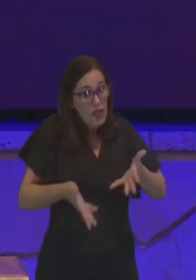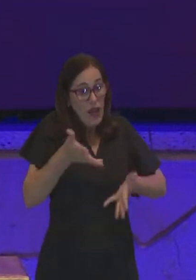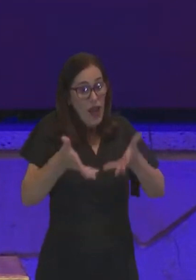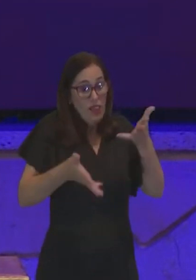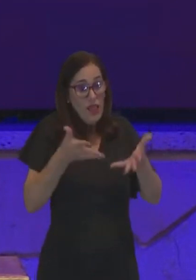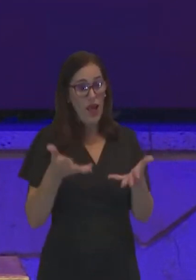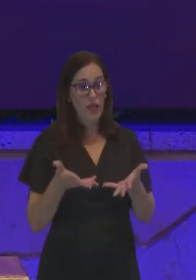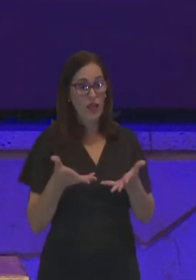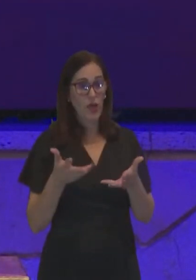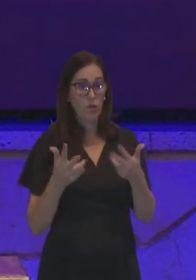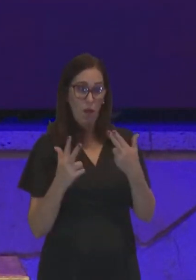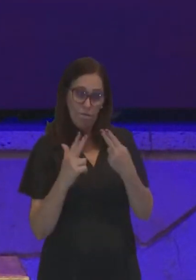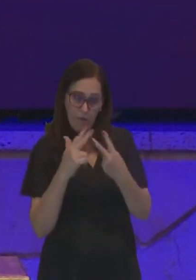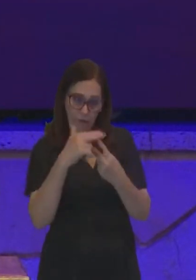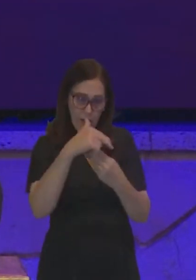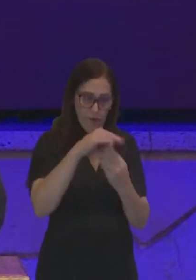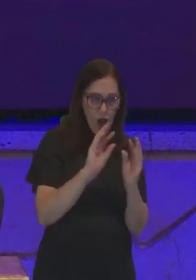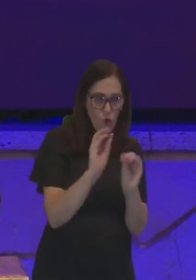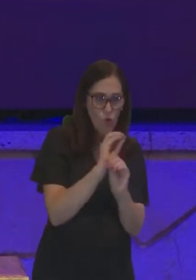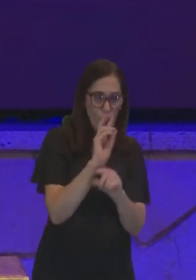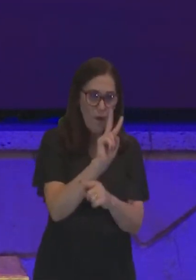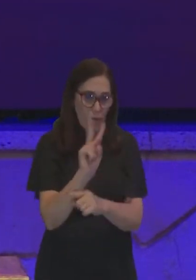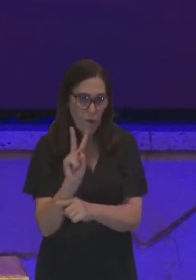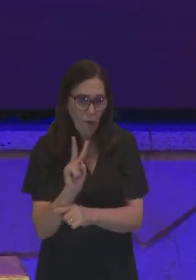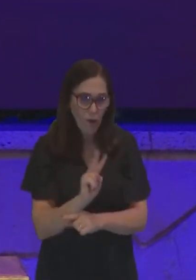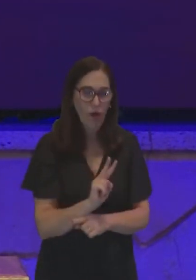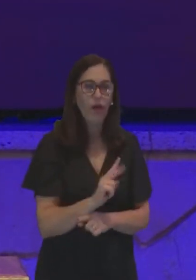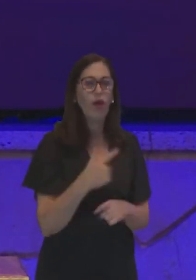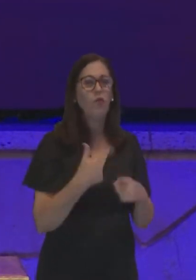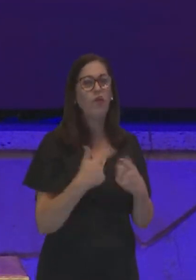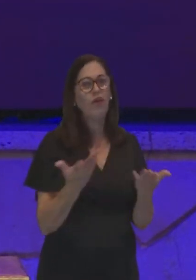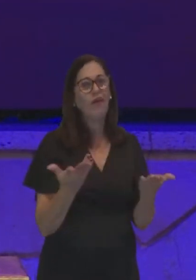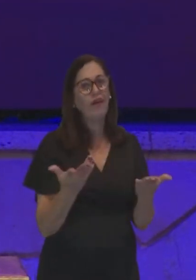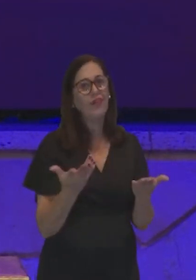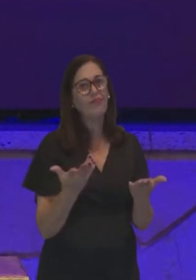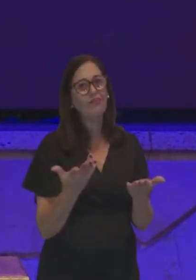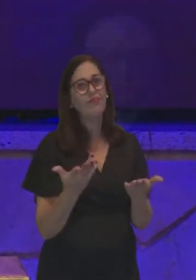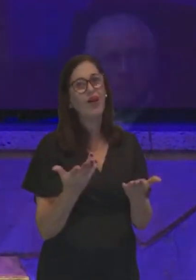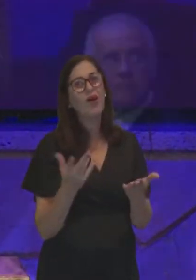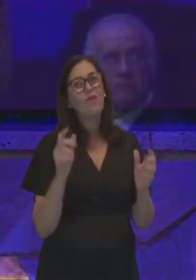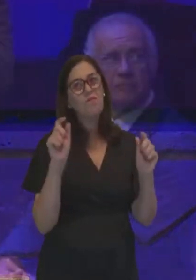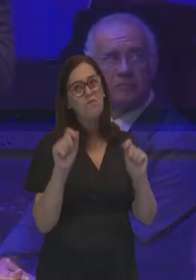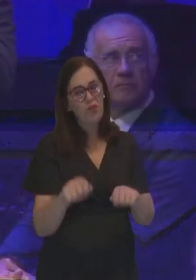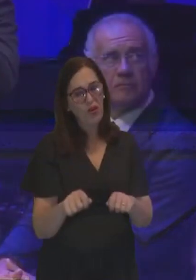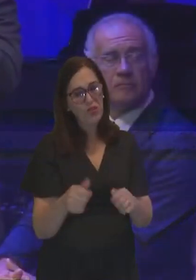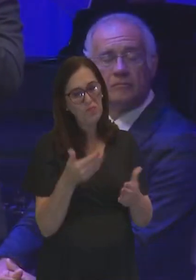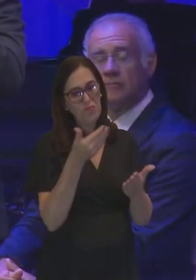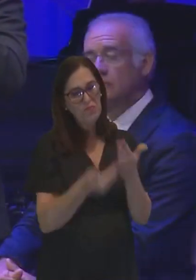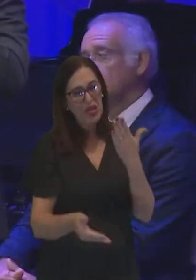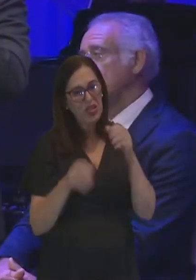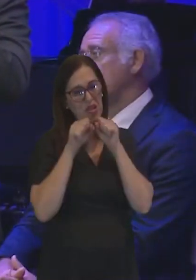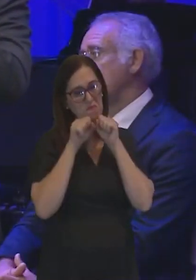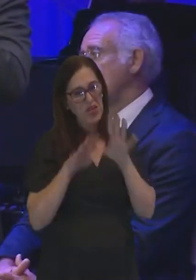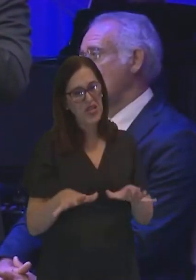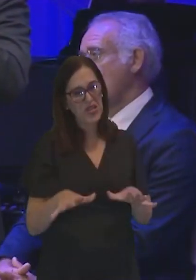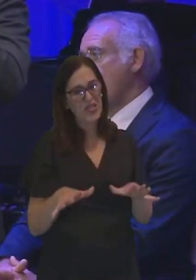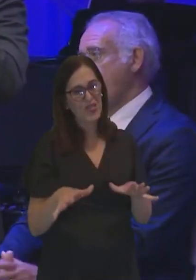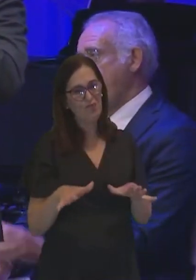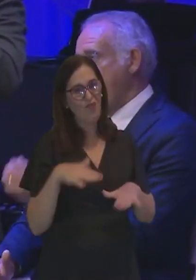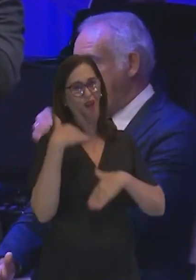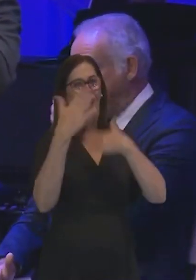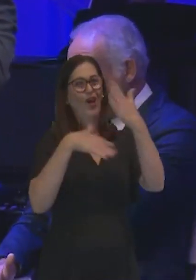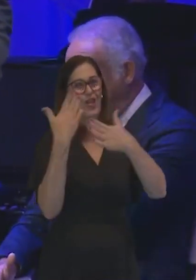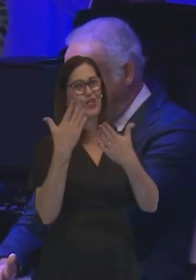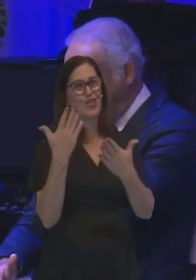precisa ser podada, precisa ser cuidada, porque senão correremos o risco de perder a bênção, de continuar